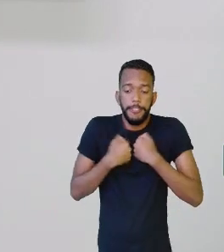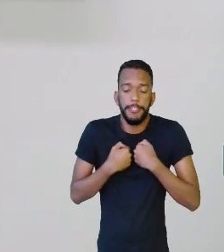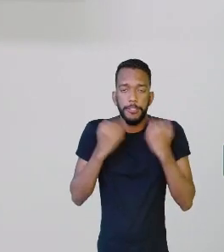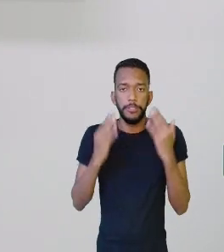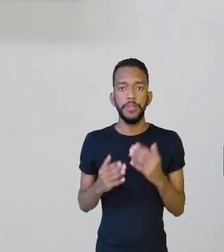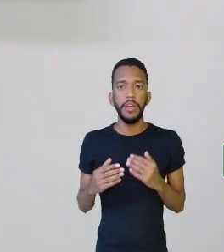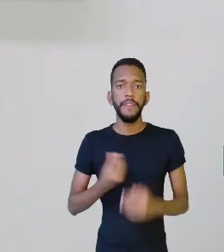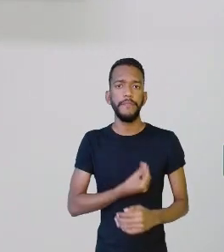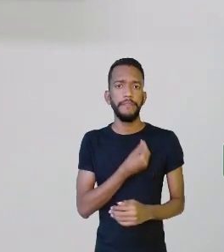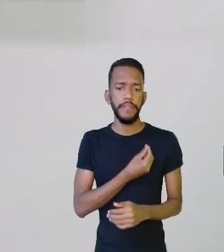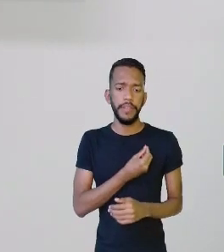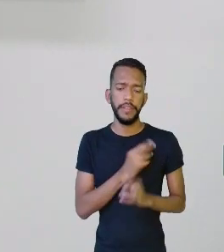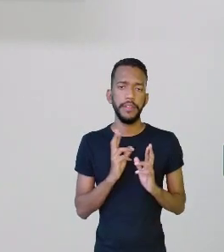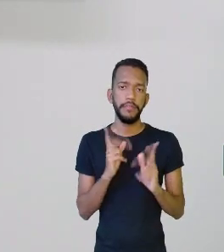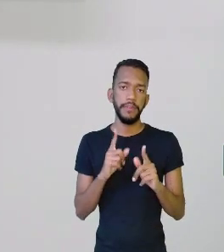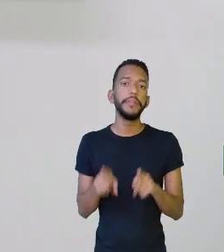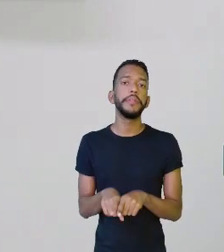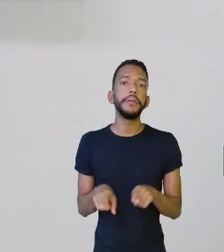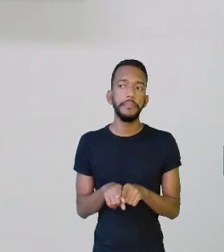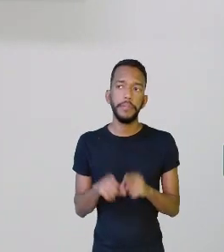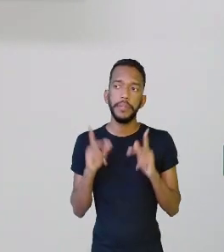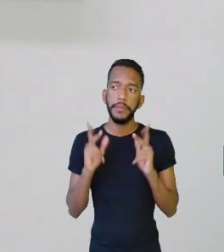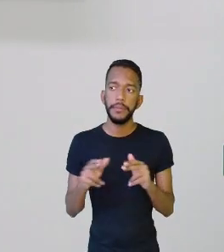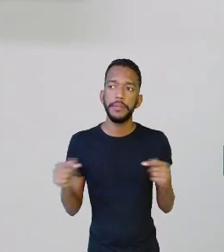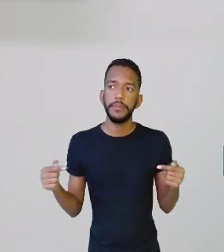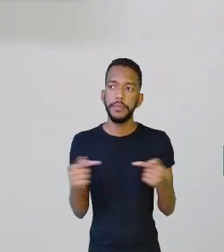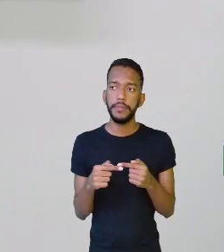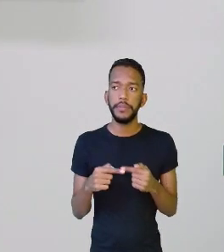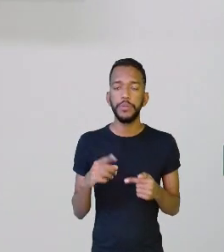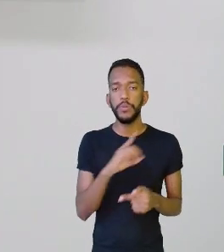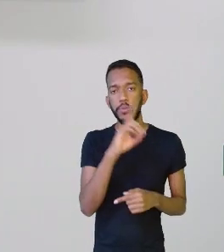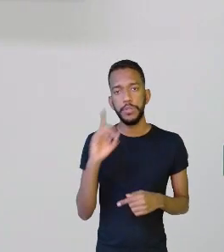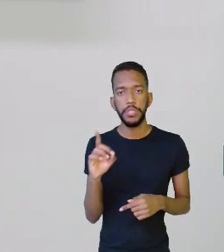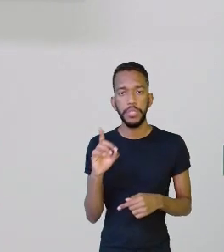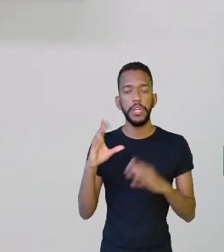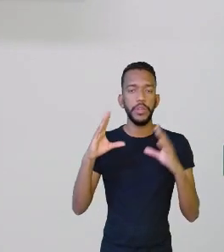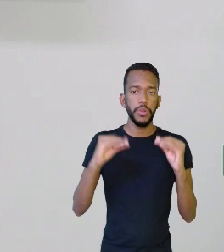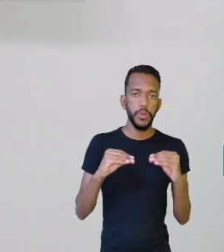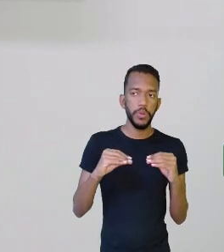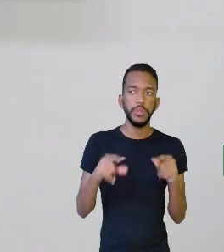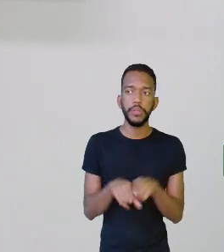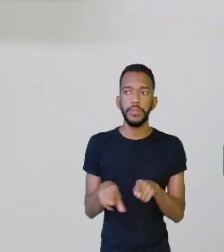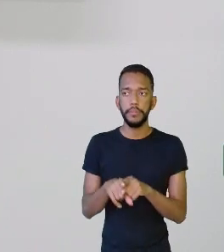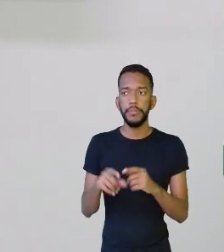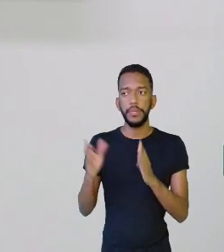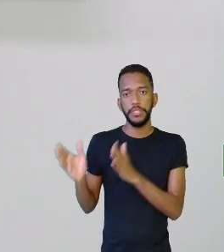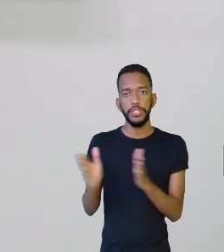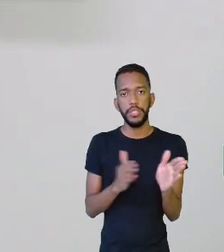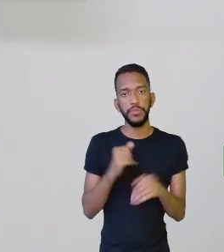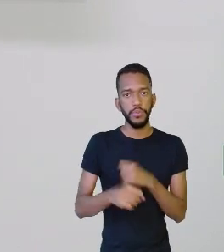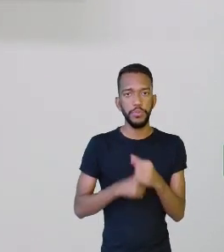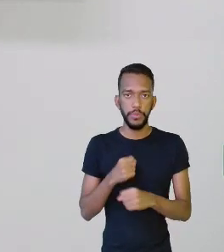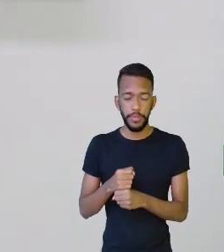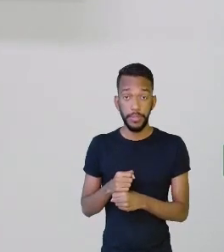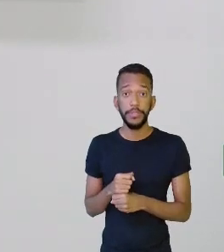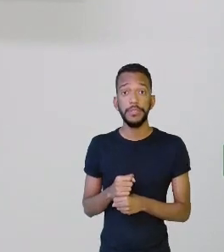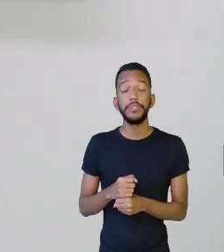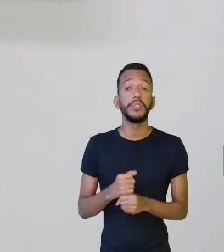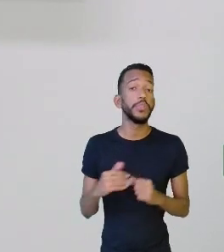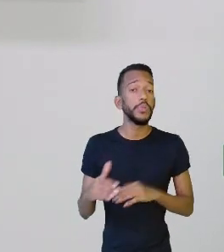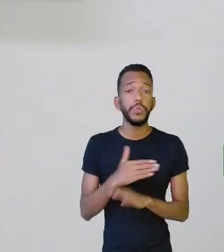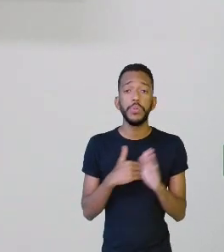de vida das pessoas também mudam de acordo com o dia, a noite e as estações do ano. Isso